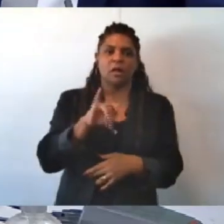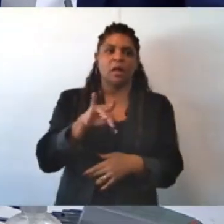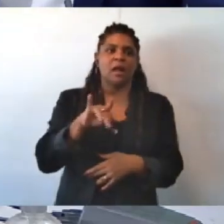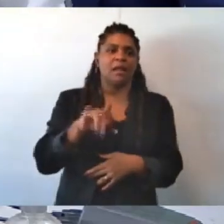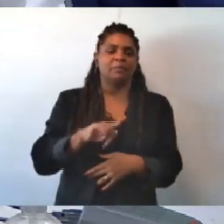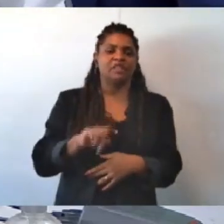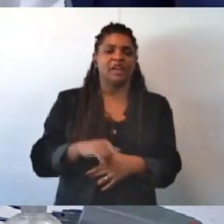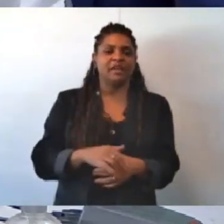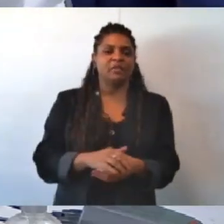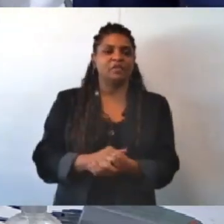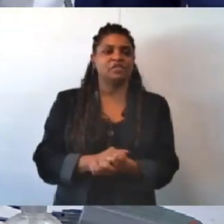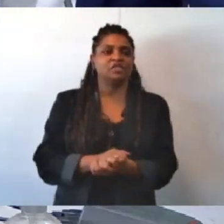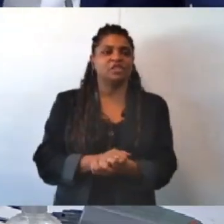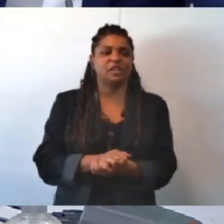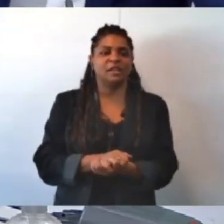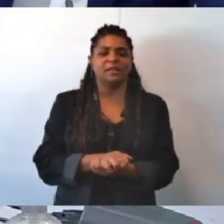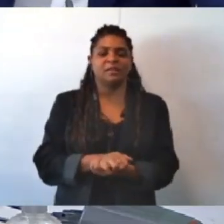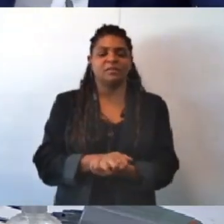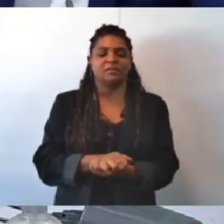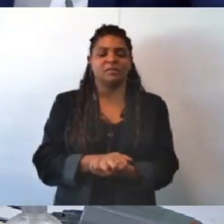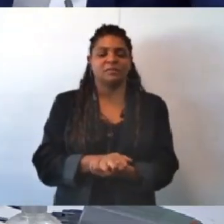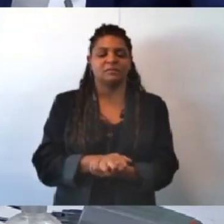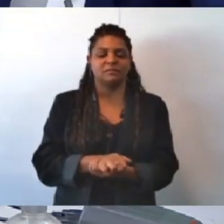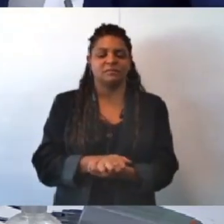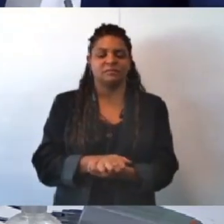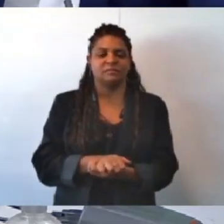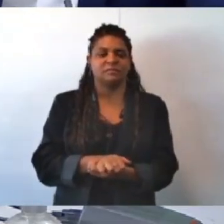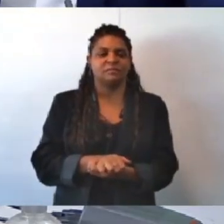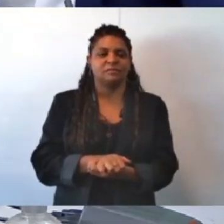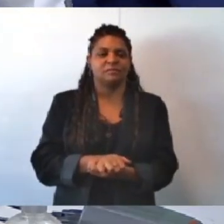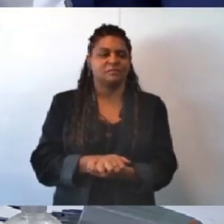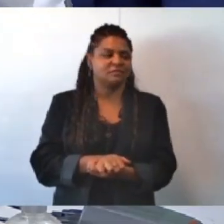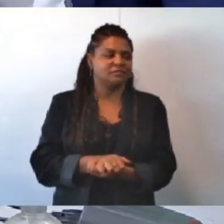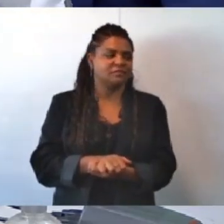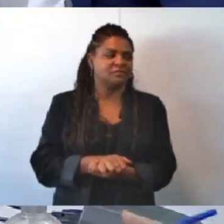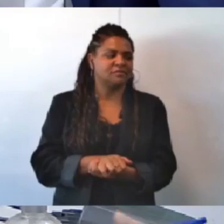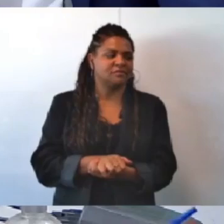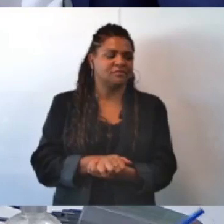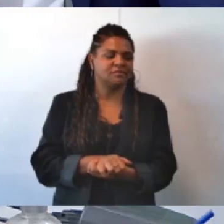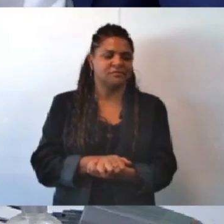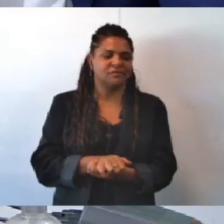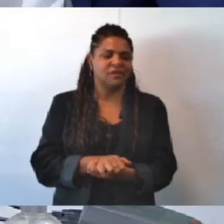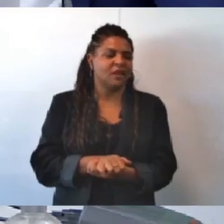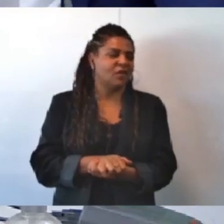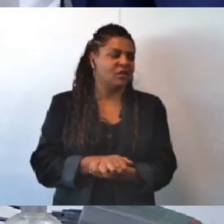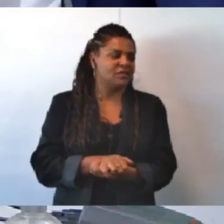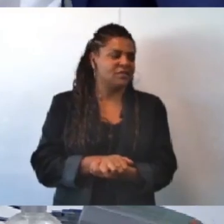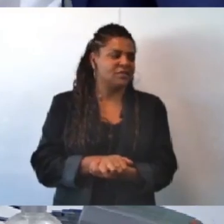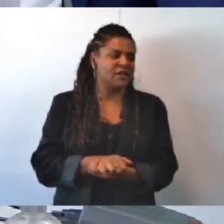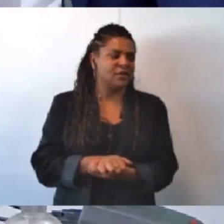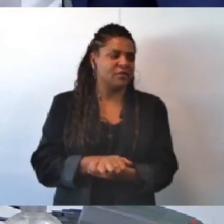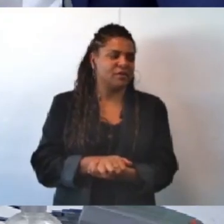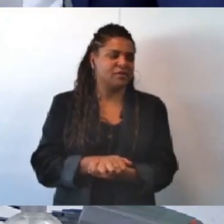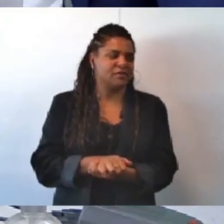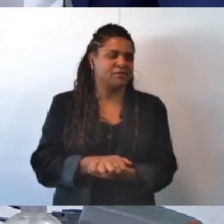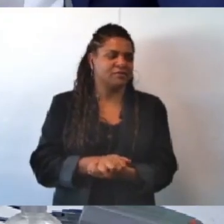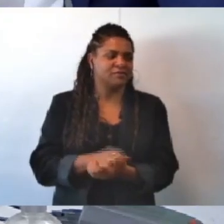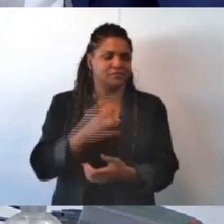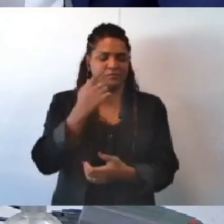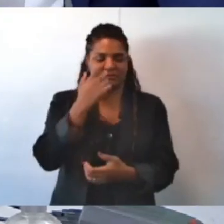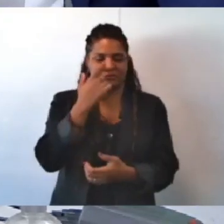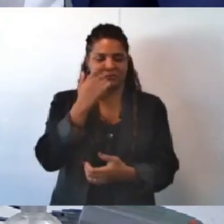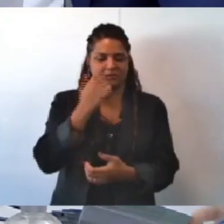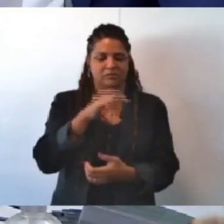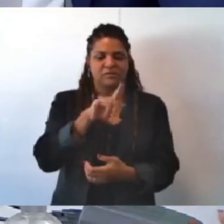o Luiz, né? Fernando Luiz ou Luiz? Luiz Fernando. Luiz Fernando. Você é Fernando Luiz. Exatamente. Nós